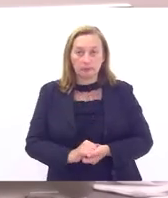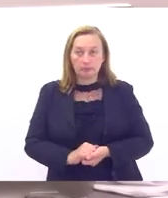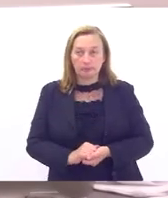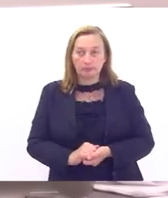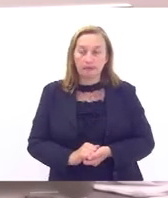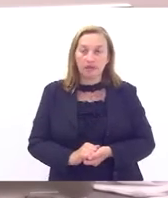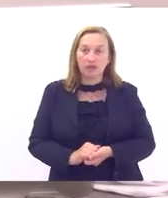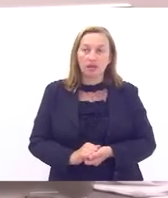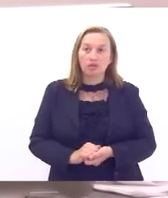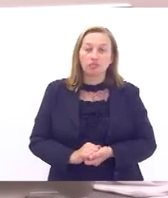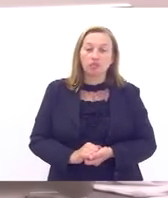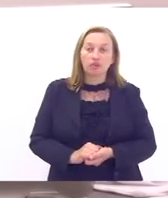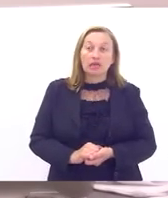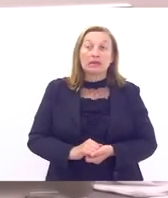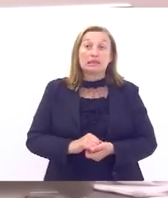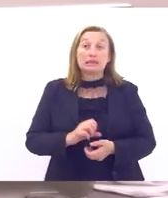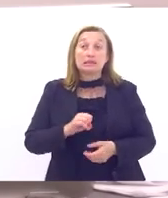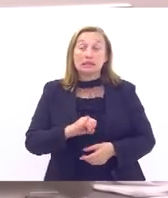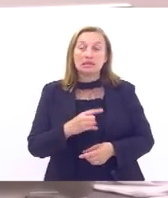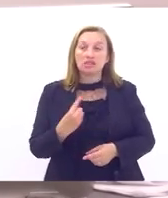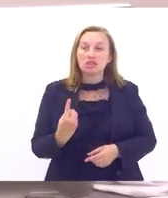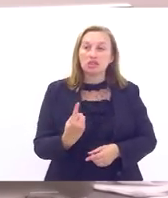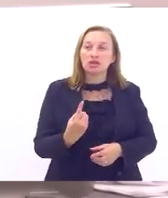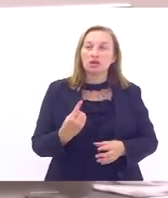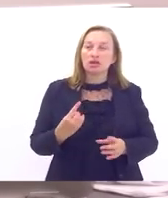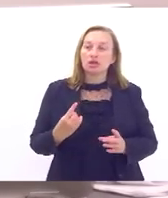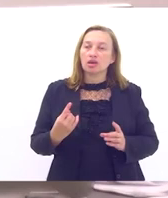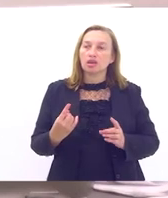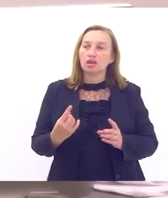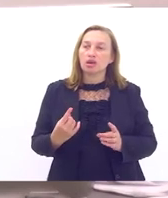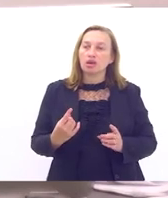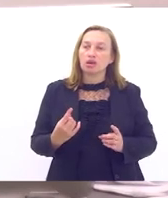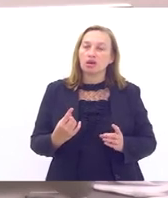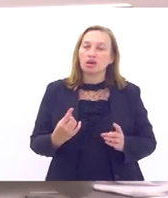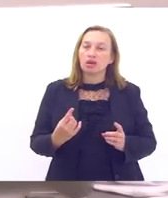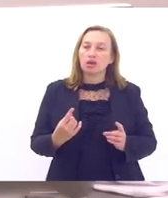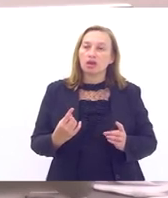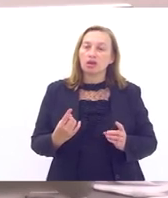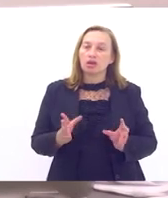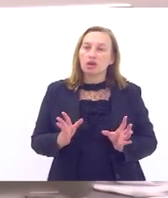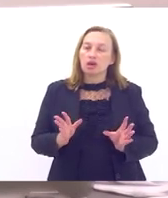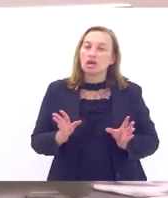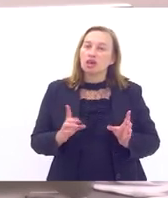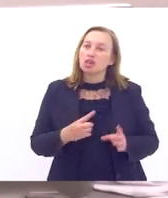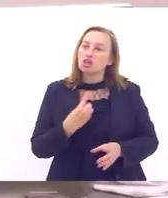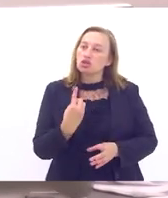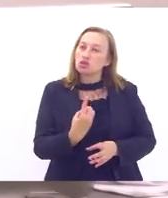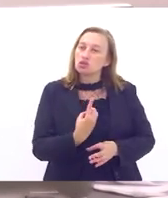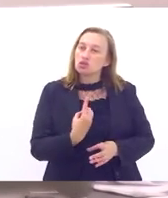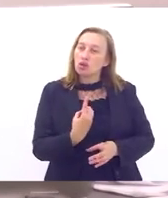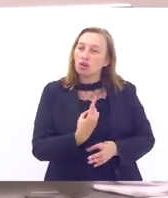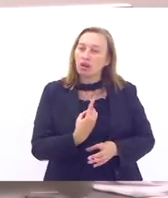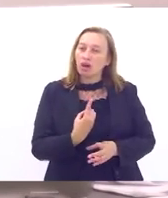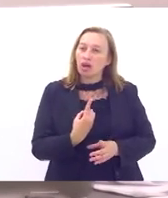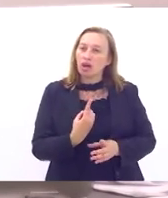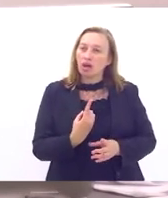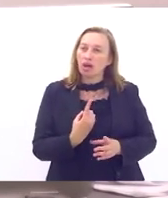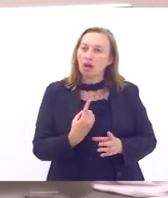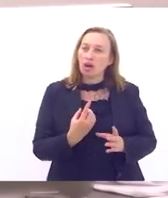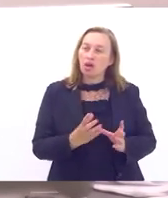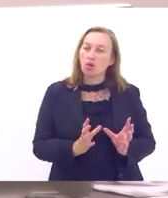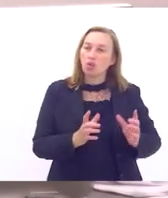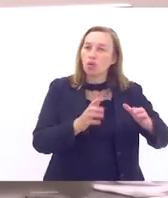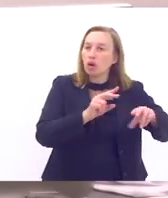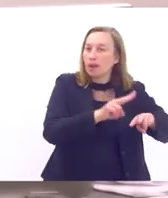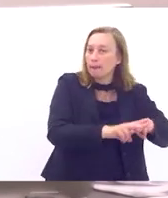Se a gente isolar o sistema prisional, né, do restante do Estado, a ocorrência de